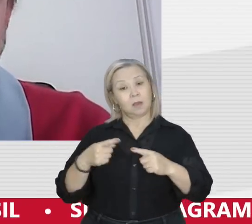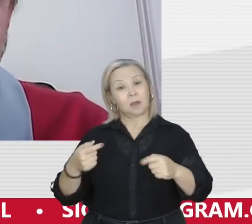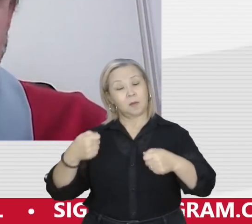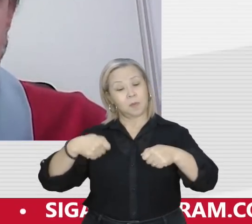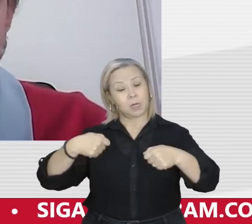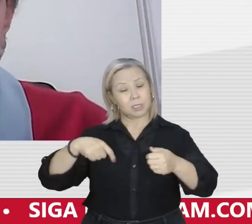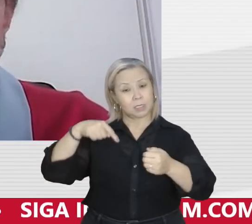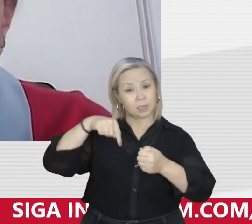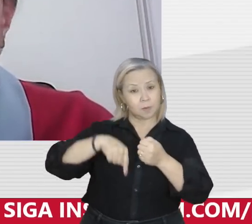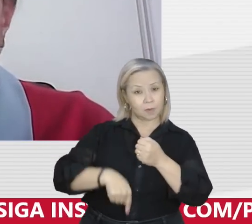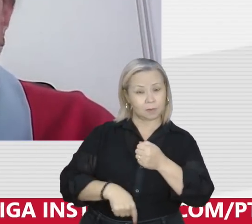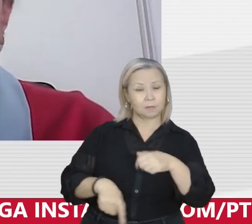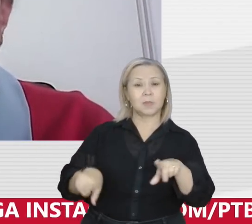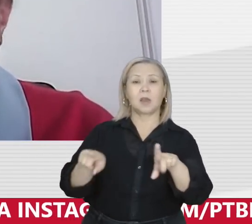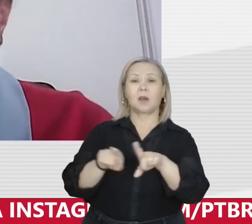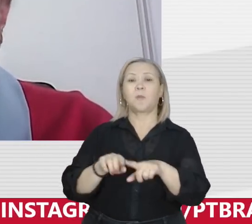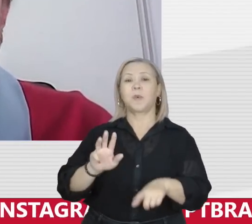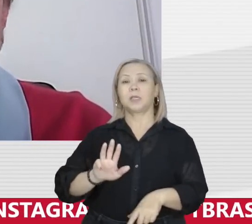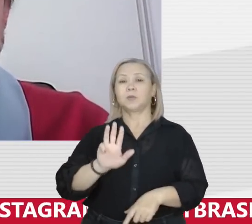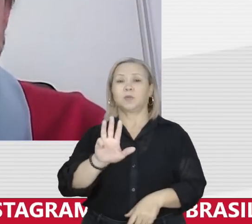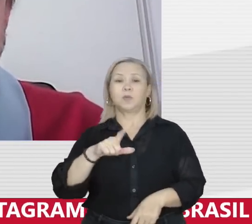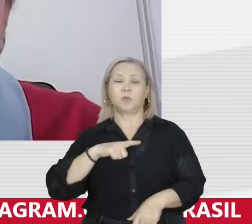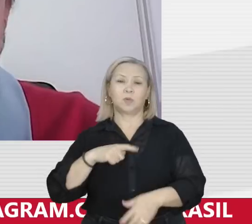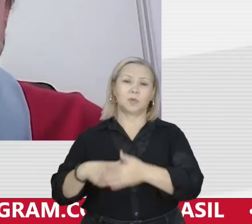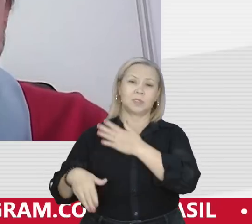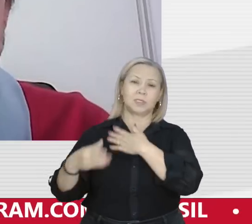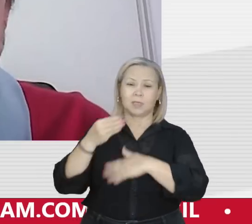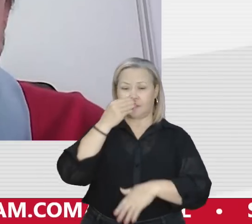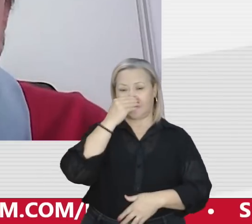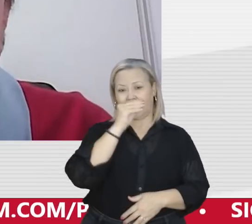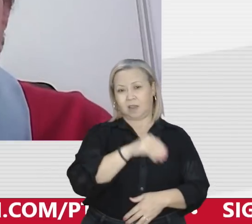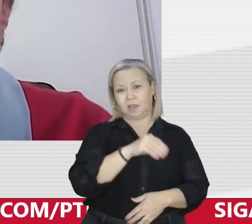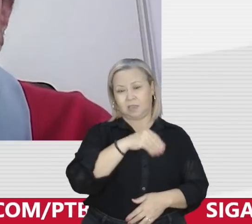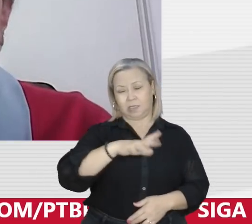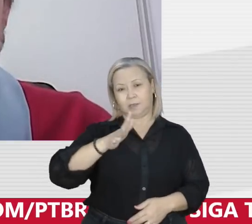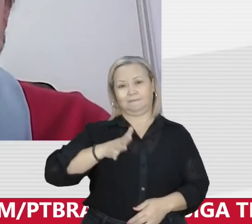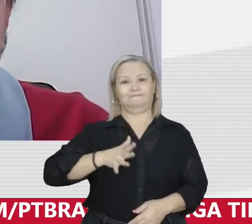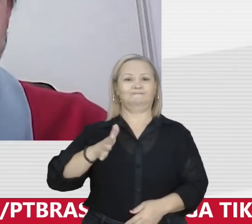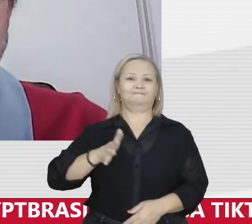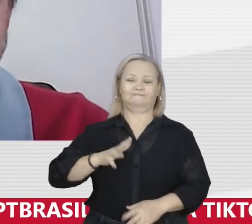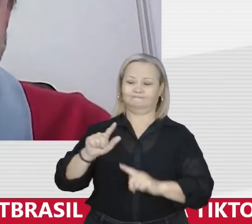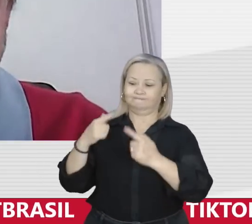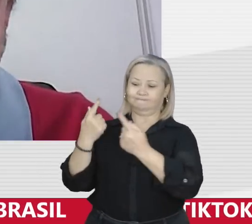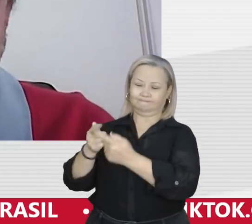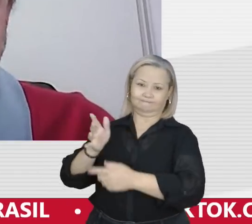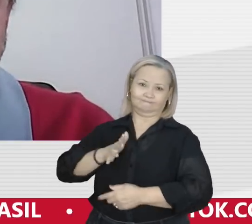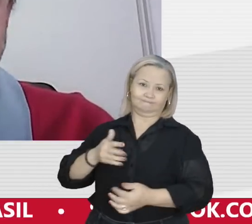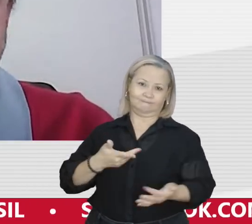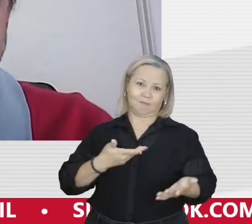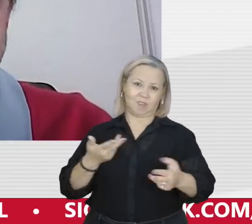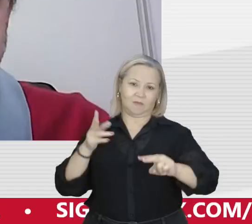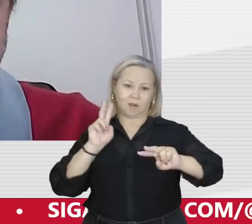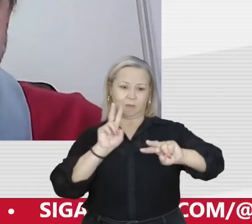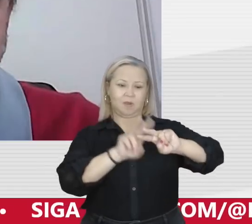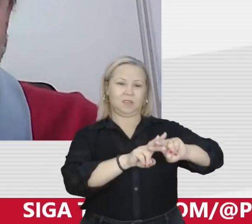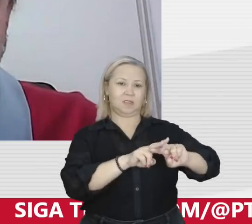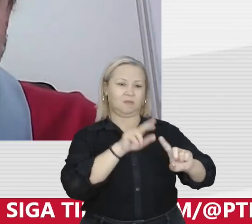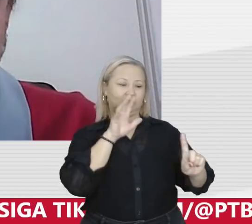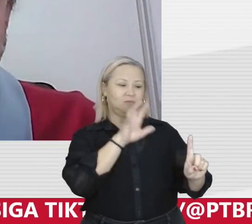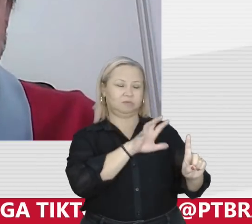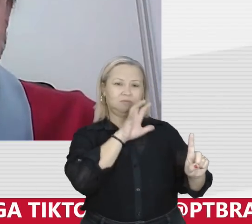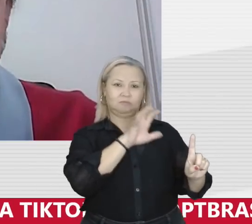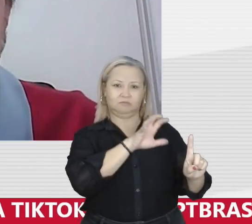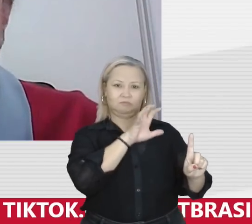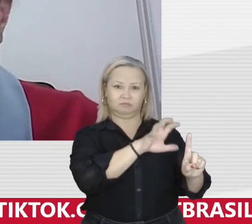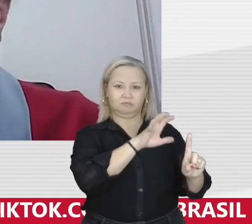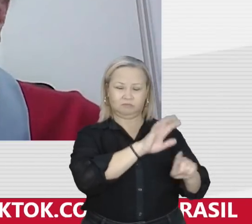o mesmo Lula que teve a rejeição das elites que o levaram à prisão e à perseguição,